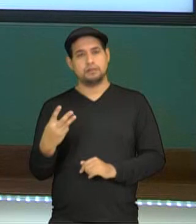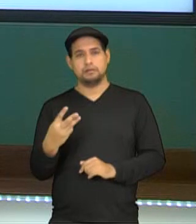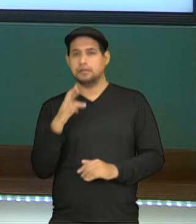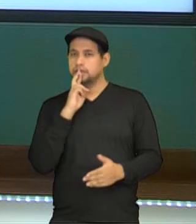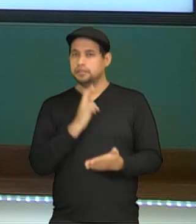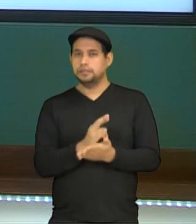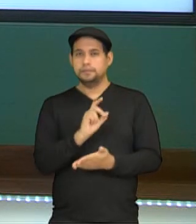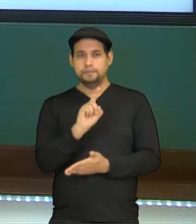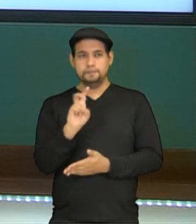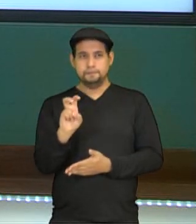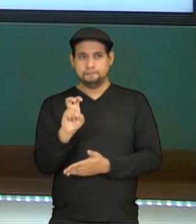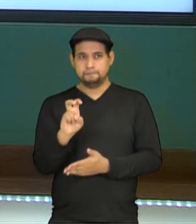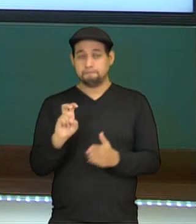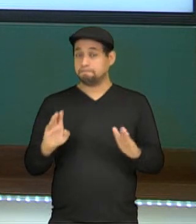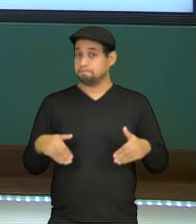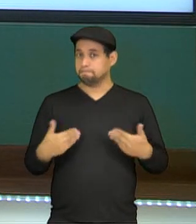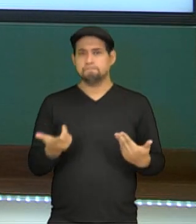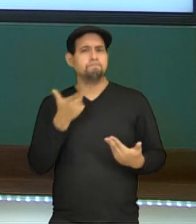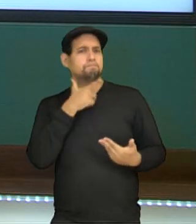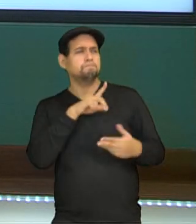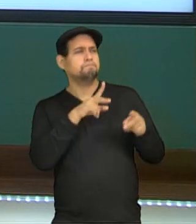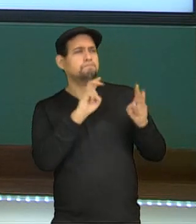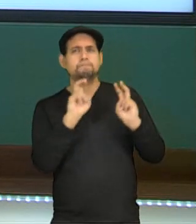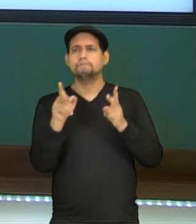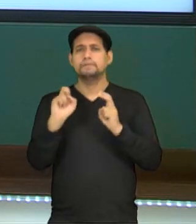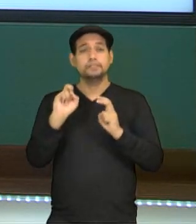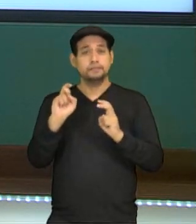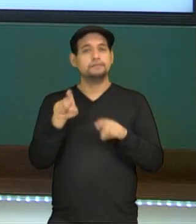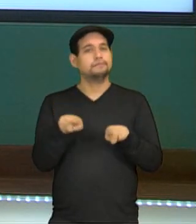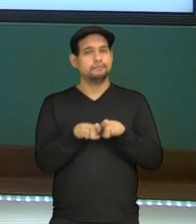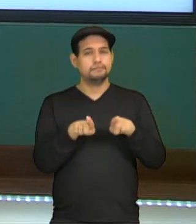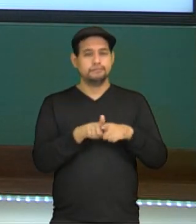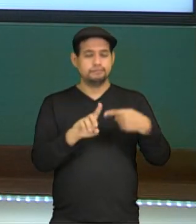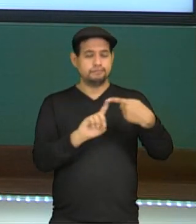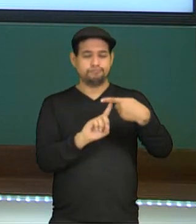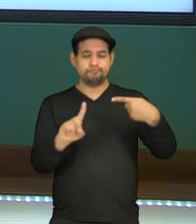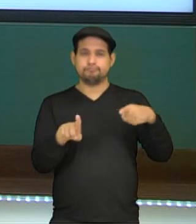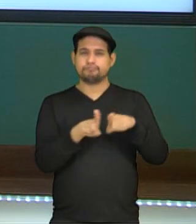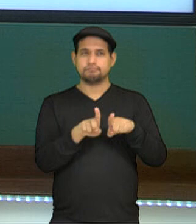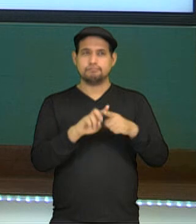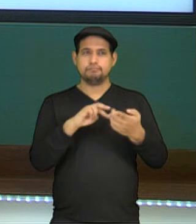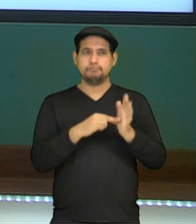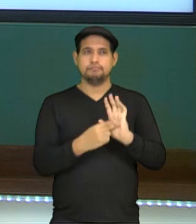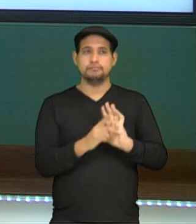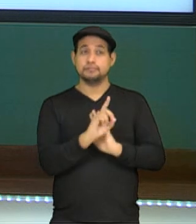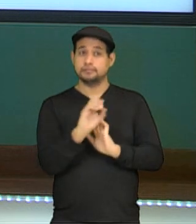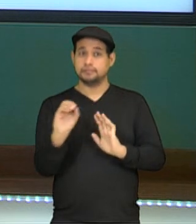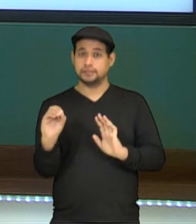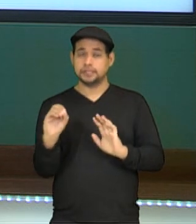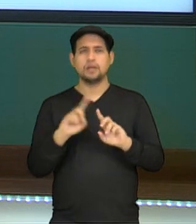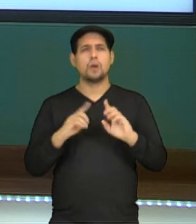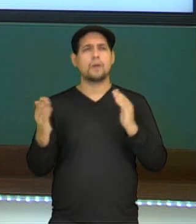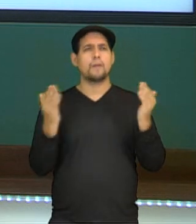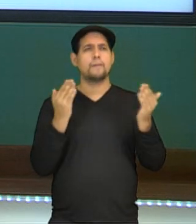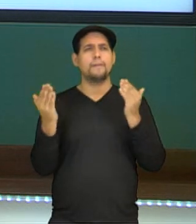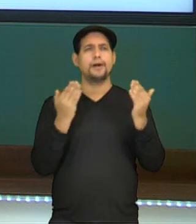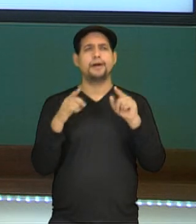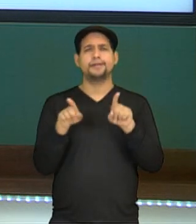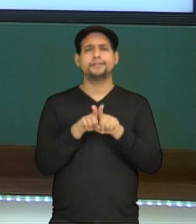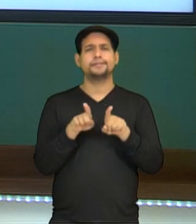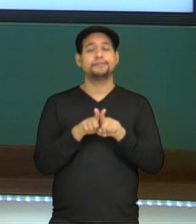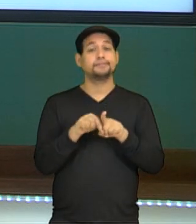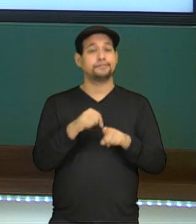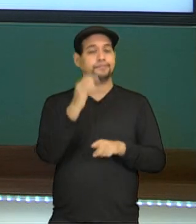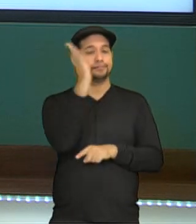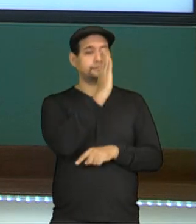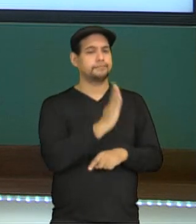3 é 15. Então, conseguimos encontrar o mesmo denominador, que é o 100. Agora eu comparo. Aqui no